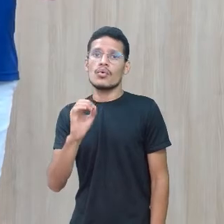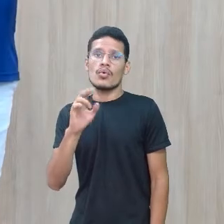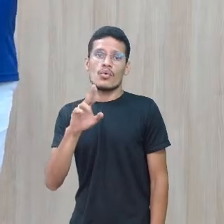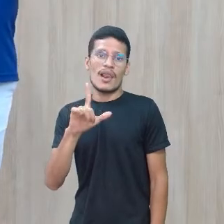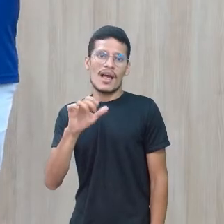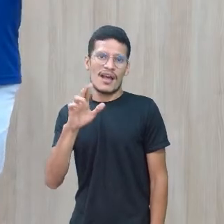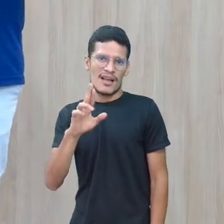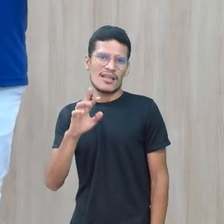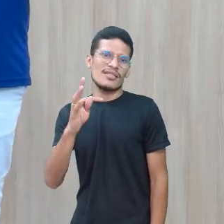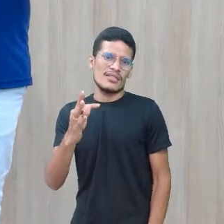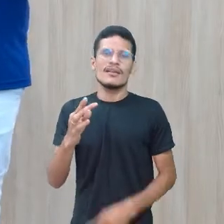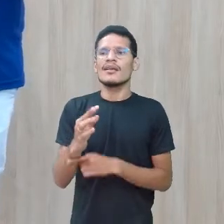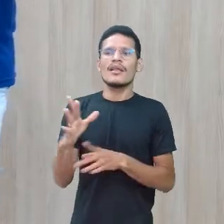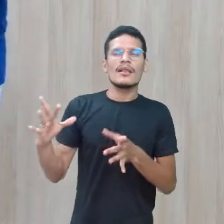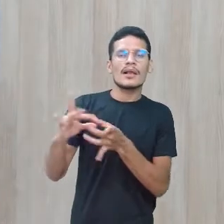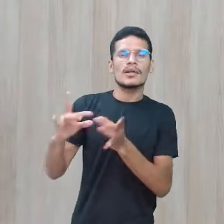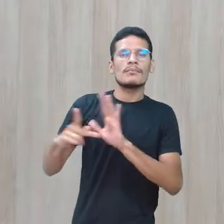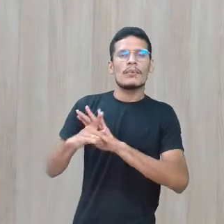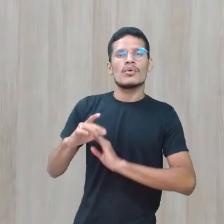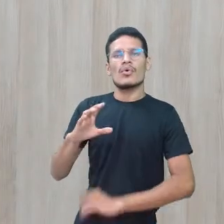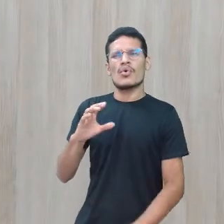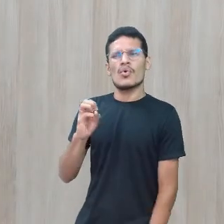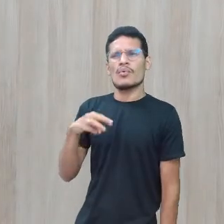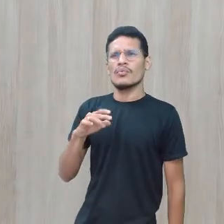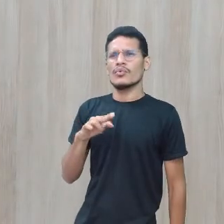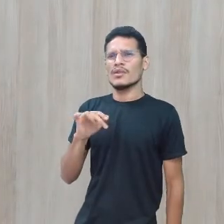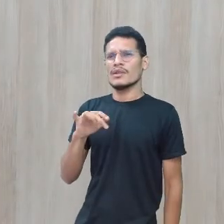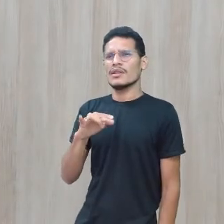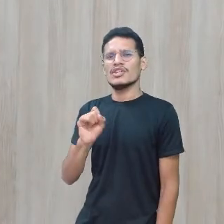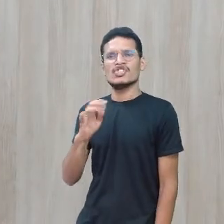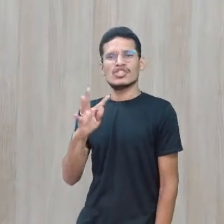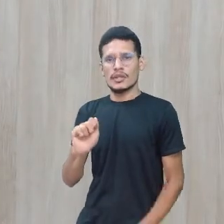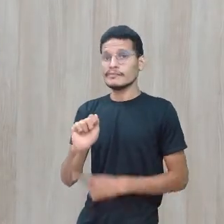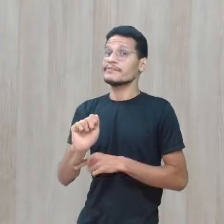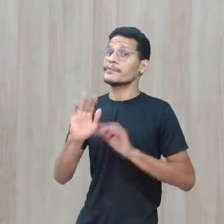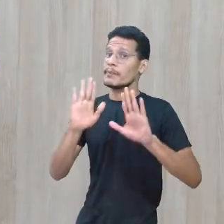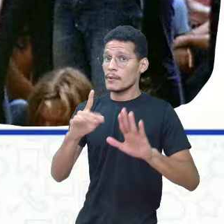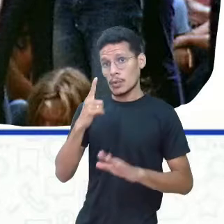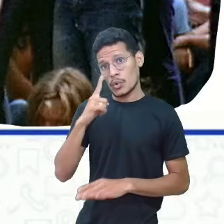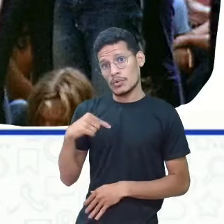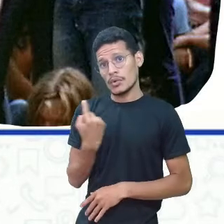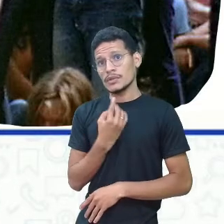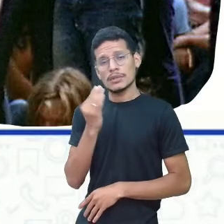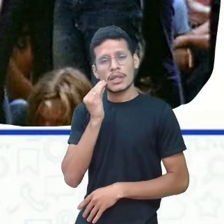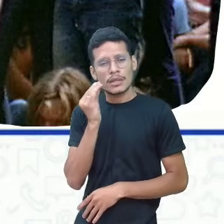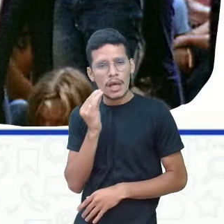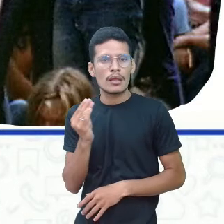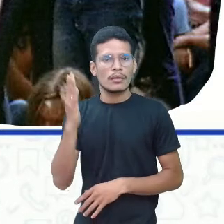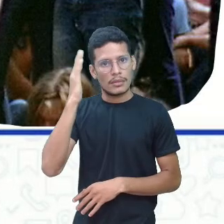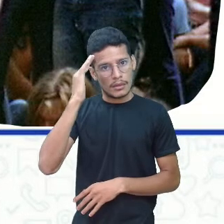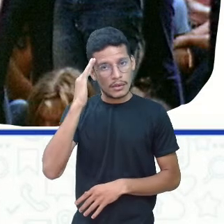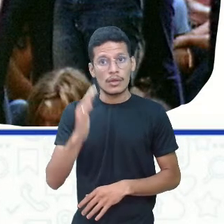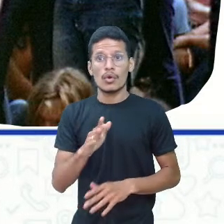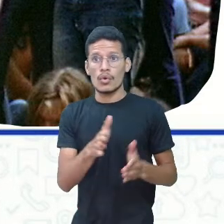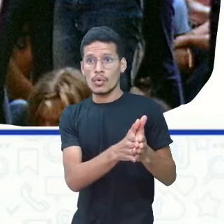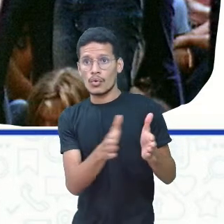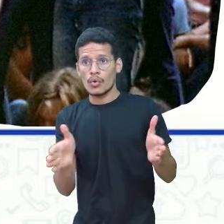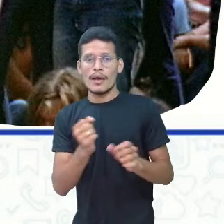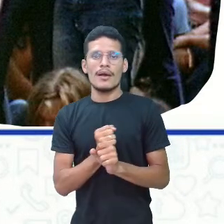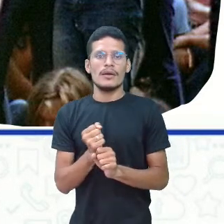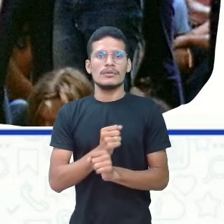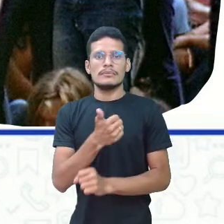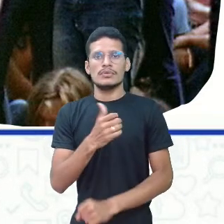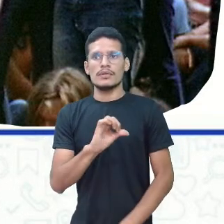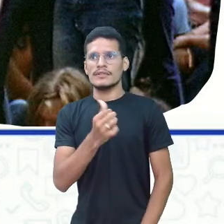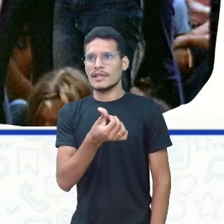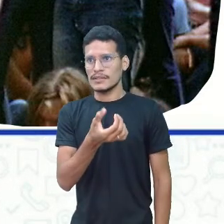comunistas. Então isso vai gerar um processo que a gente vai tentar entender. Outra coisa, né? Na própria década de 60, né,